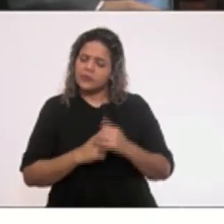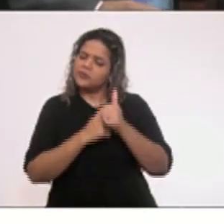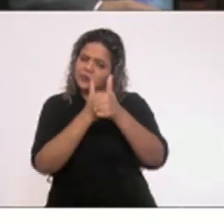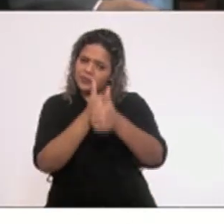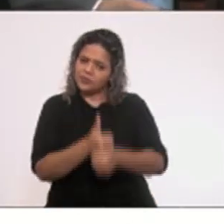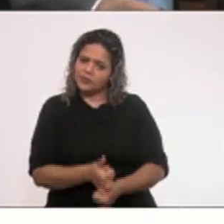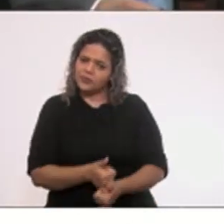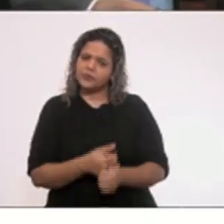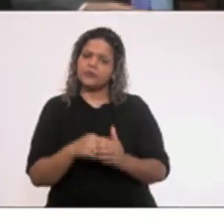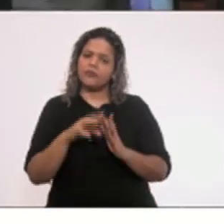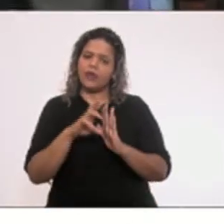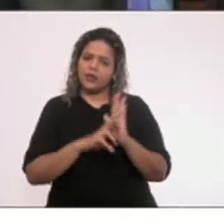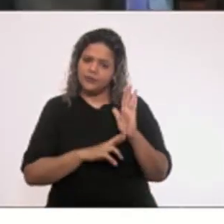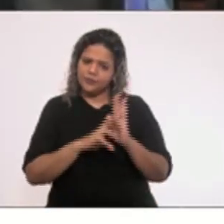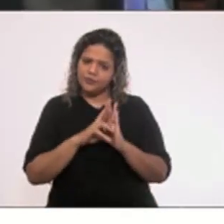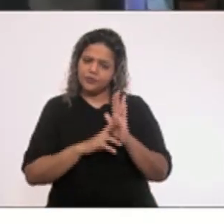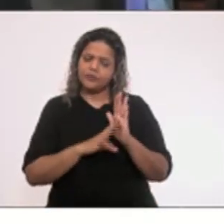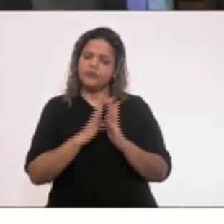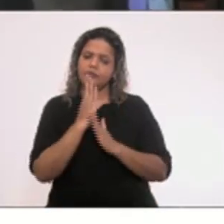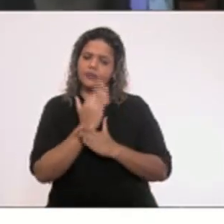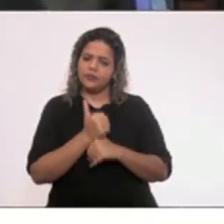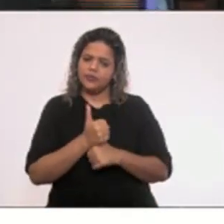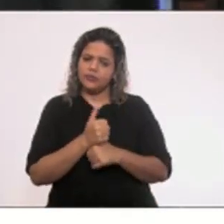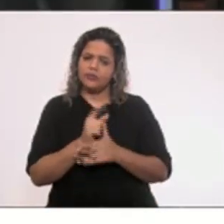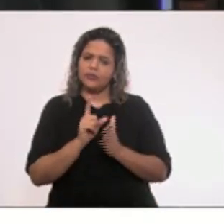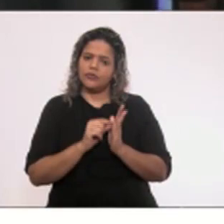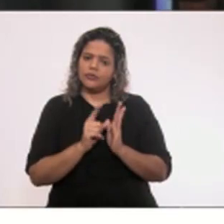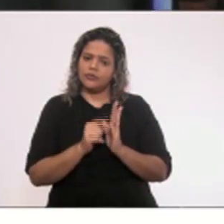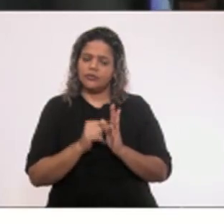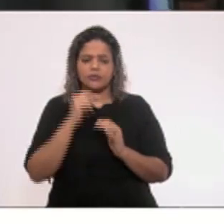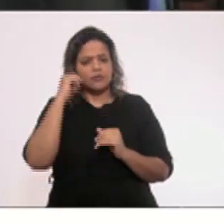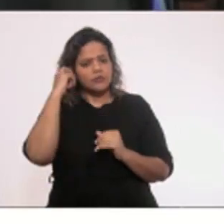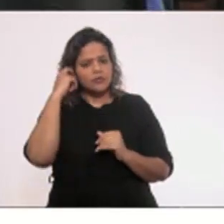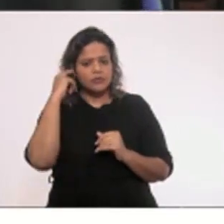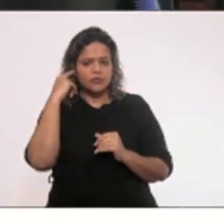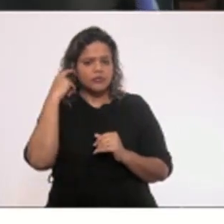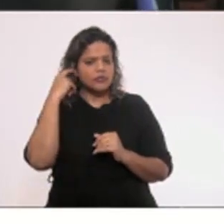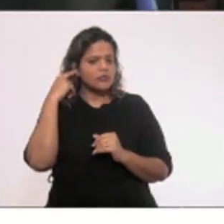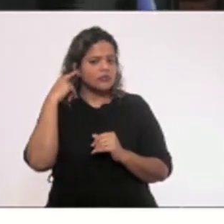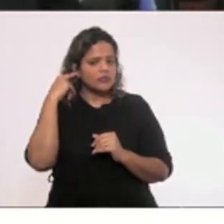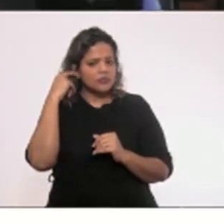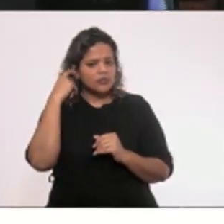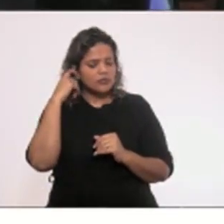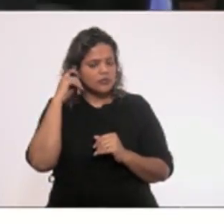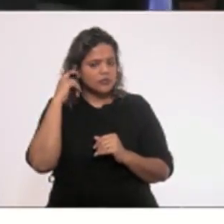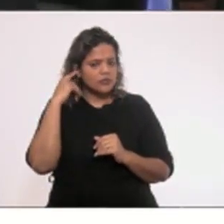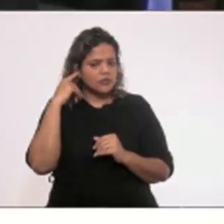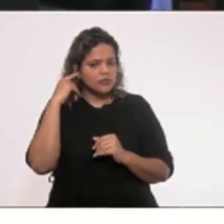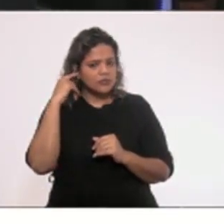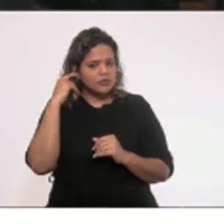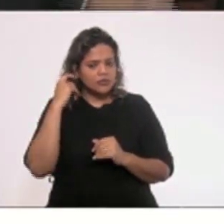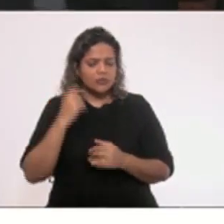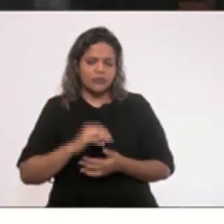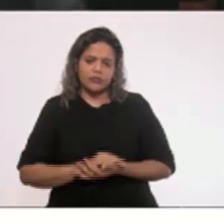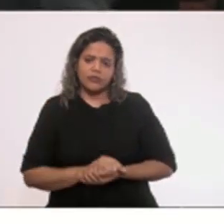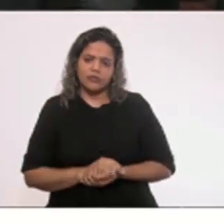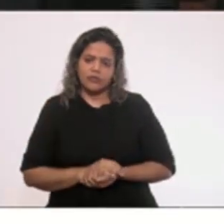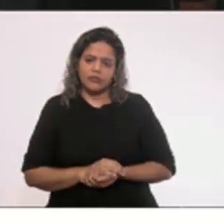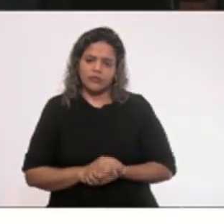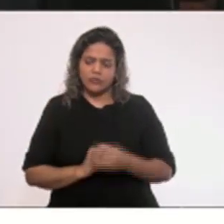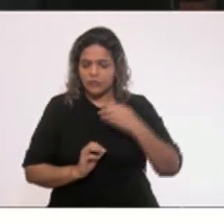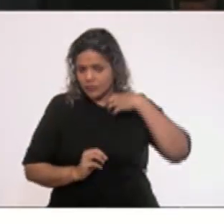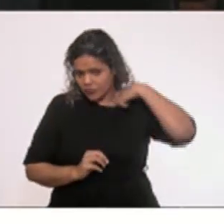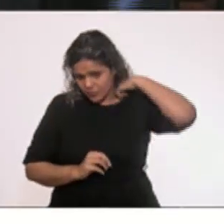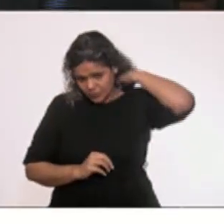Acompanhei o relator, suprimindo somente então, o artigo... Então, mas de qualquer forma, vou ter que colher. Parecer favorável, suprimindo o parágrafo. Eu tentei,